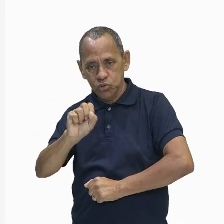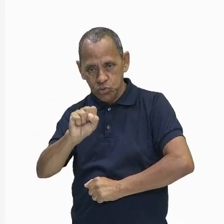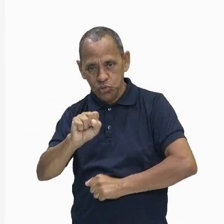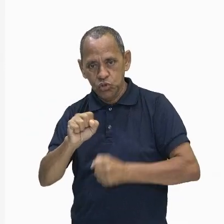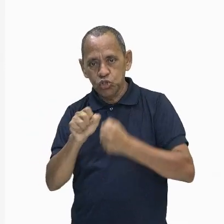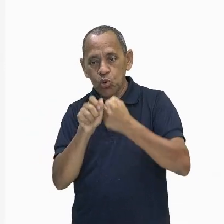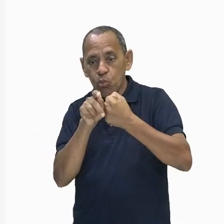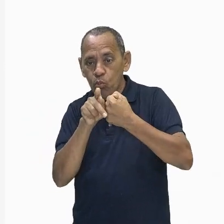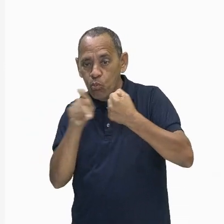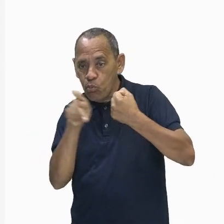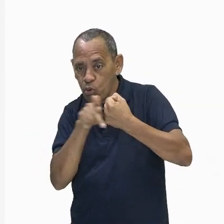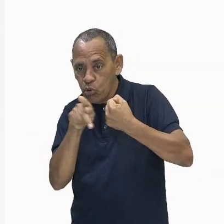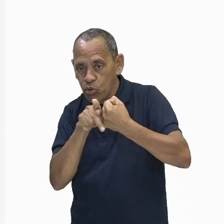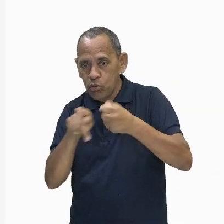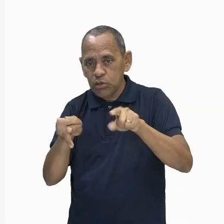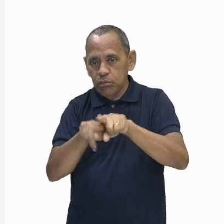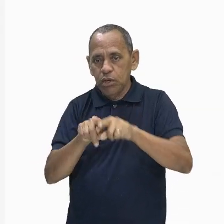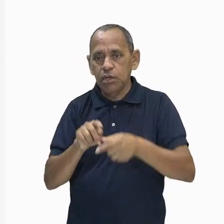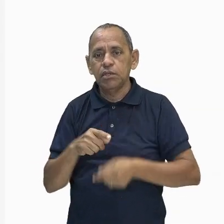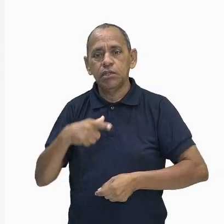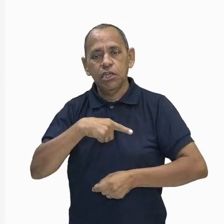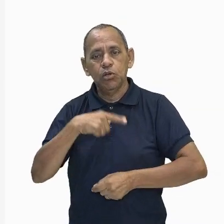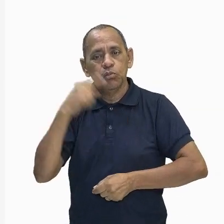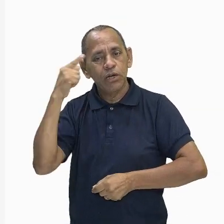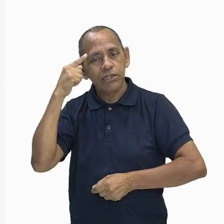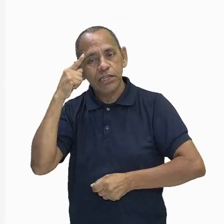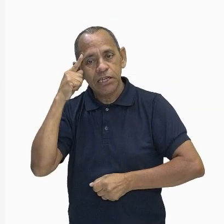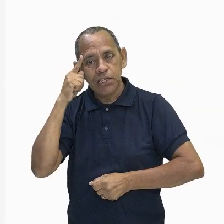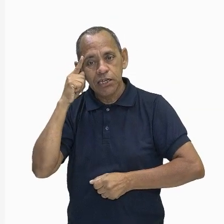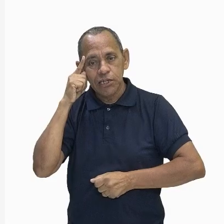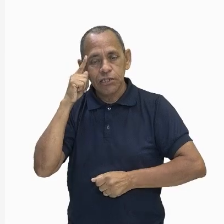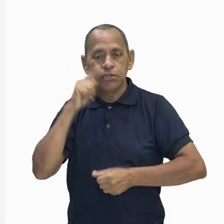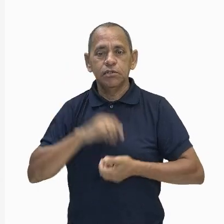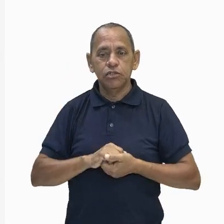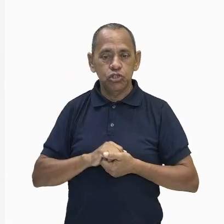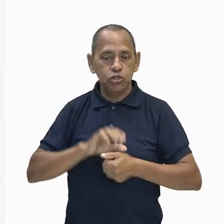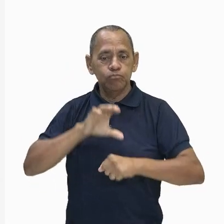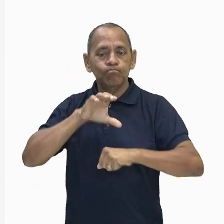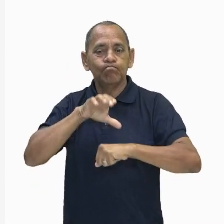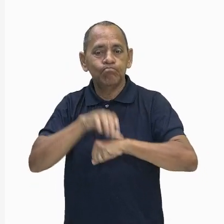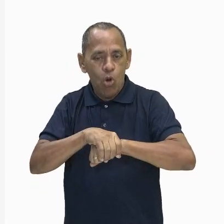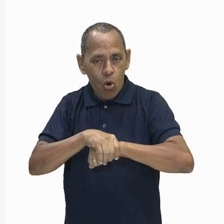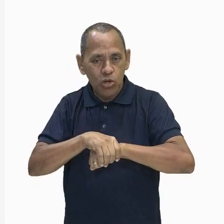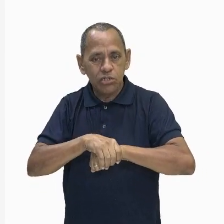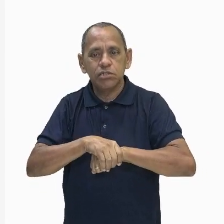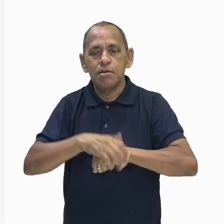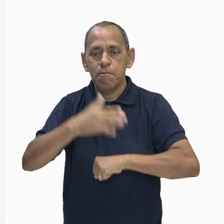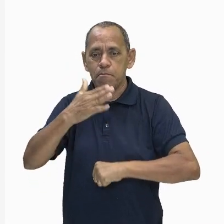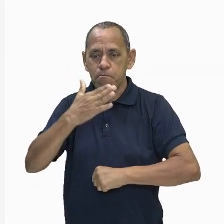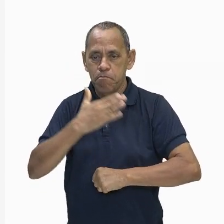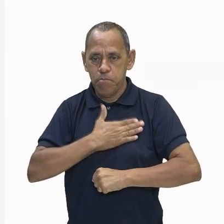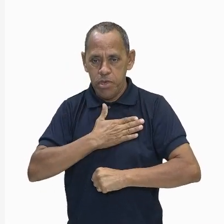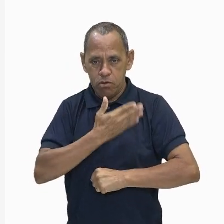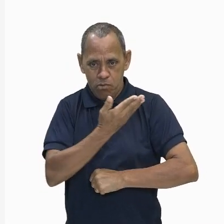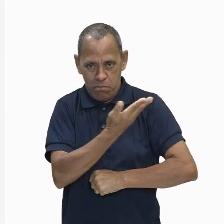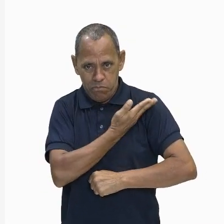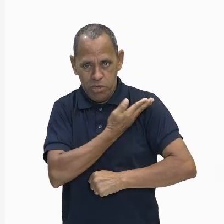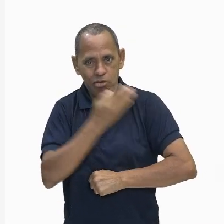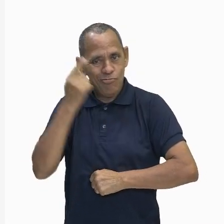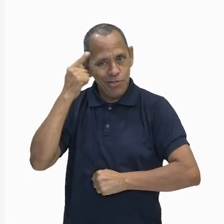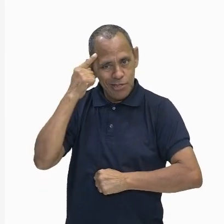meus estabelece uma ideia de posse, certo? É meu amigo. Então, eu tenho aí uma ideia de posse, essa